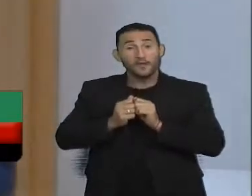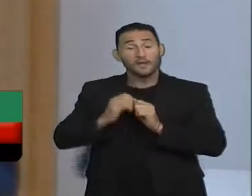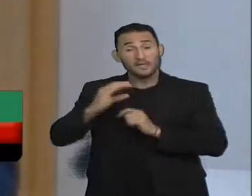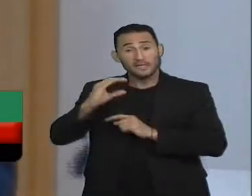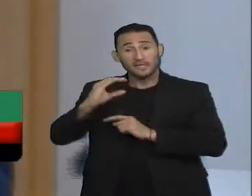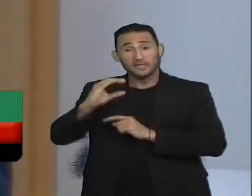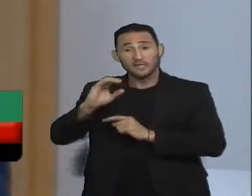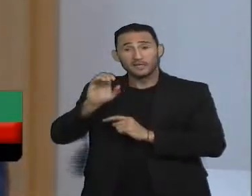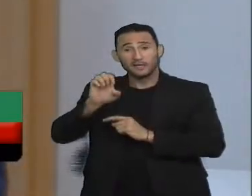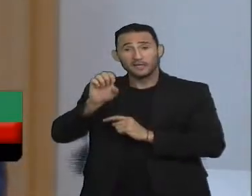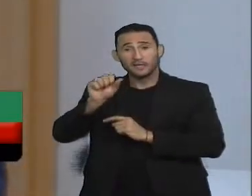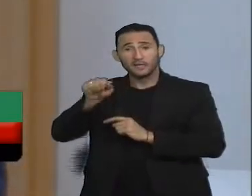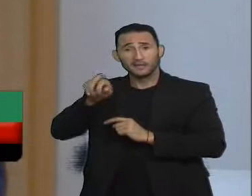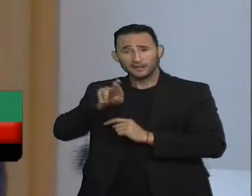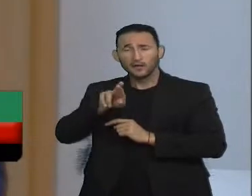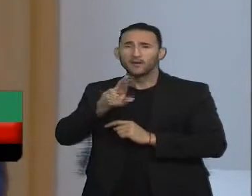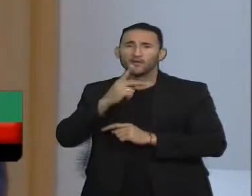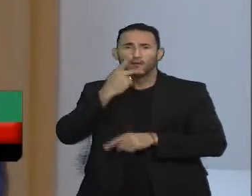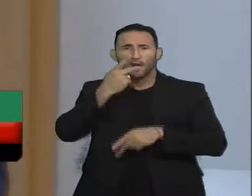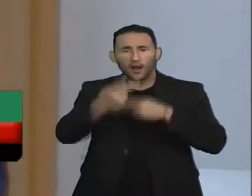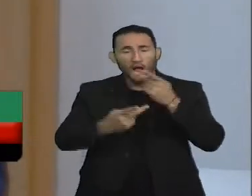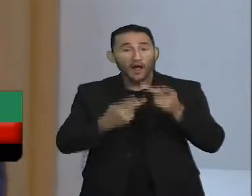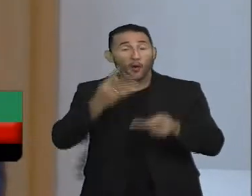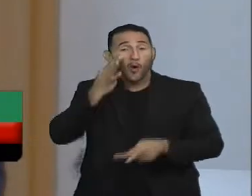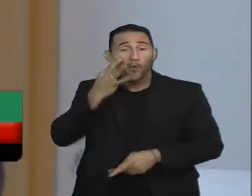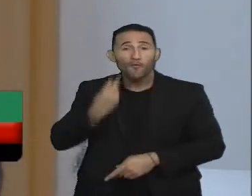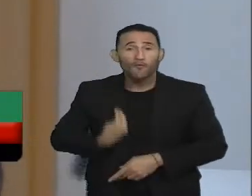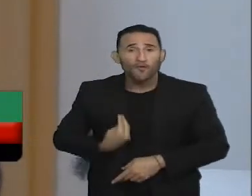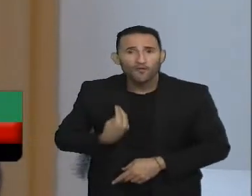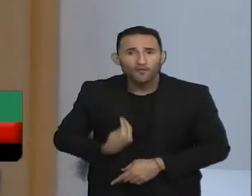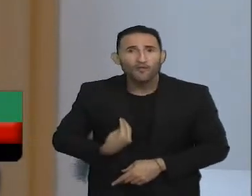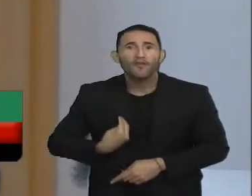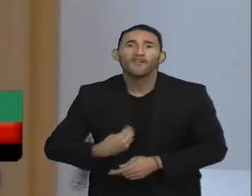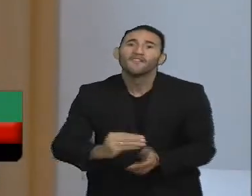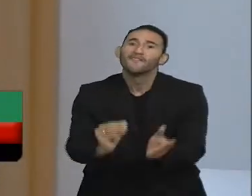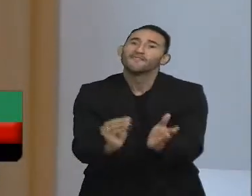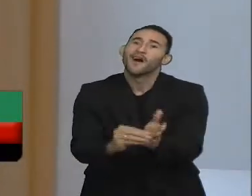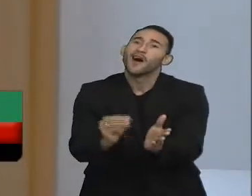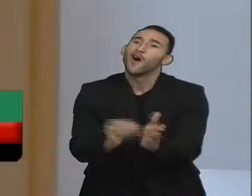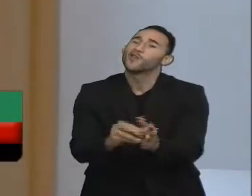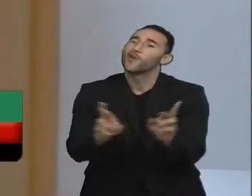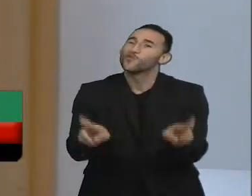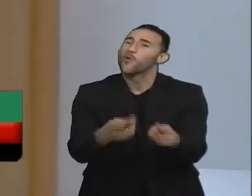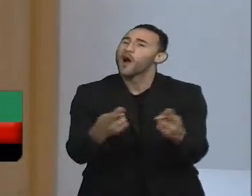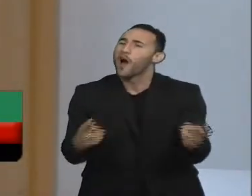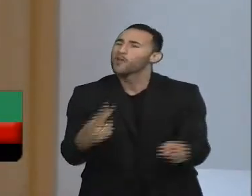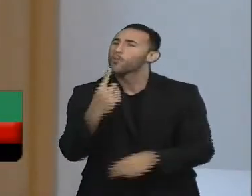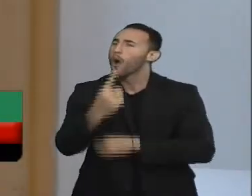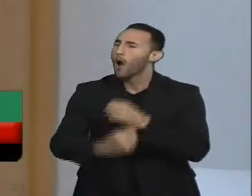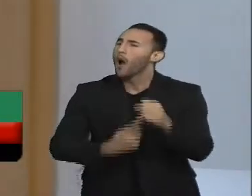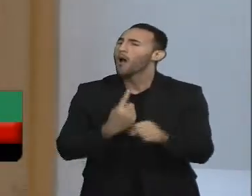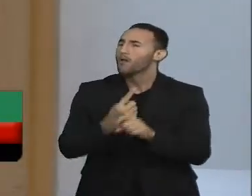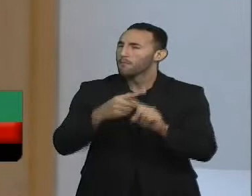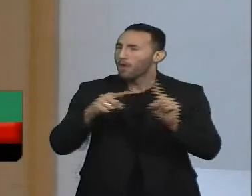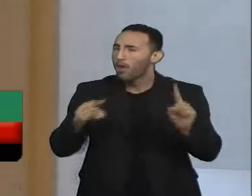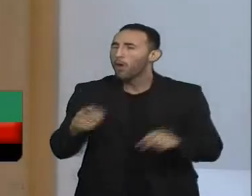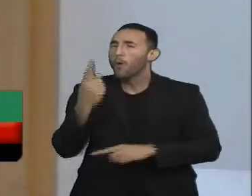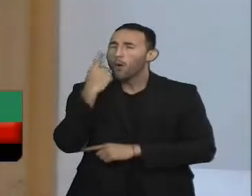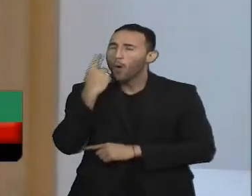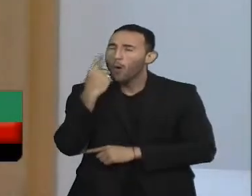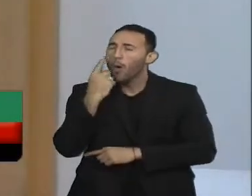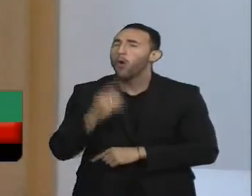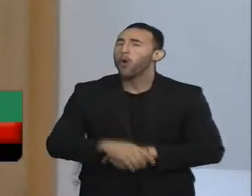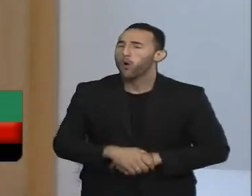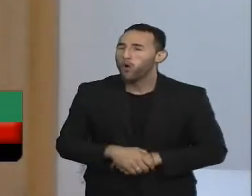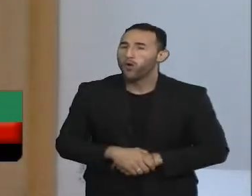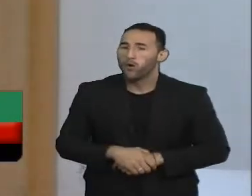César, só queria falar aqui ao vivo que você ainda deve aquele churrasco, né, que você prometeu já há 1 ano e meio, tá? Vou deixar registrado aqui.